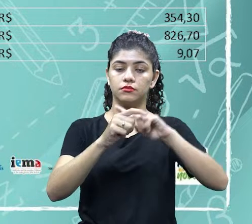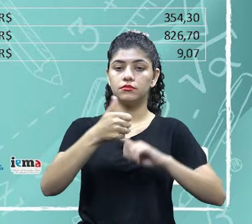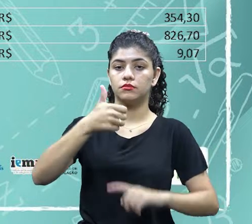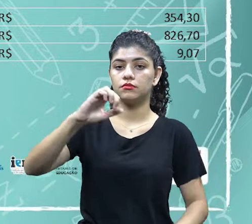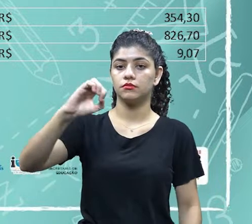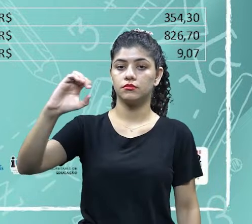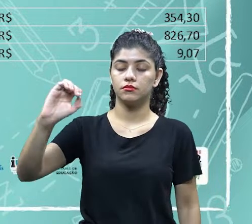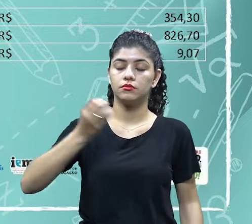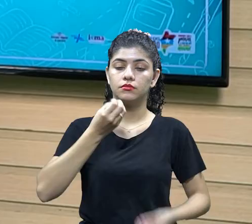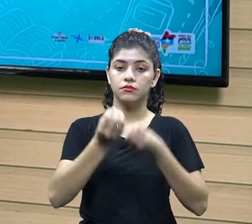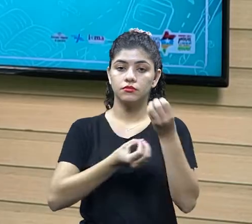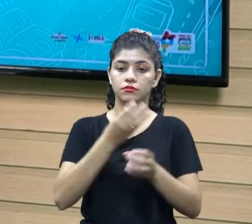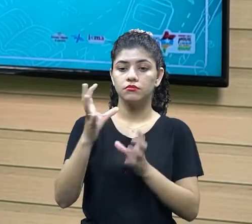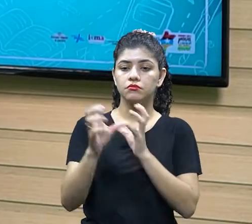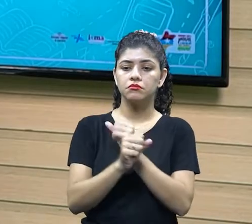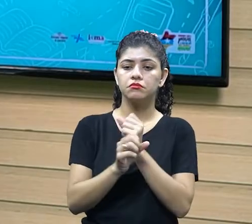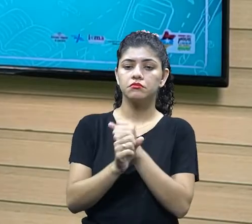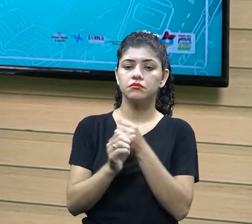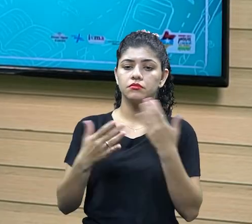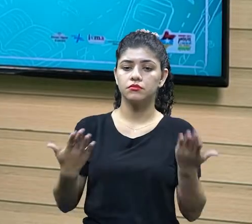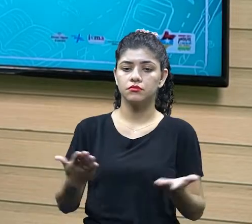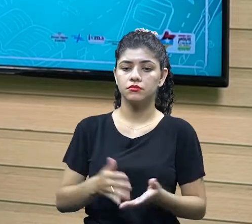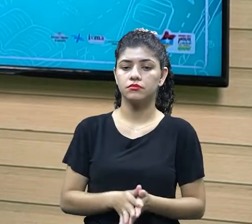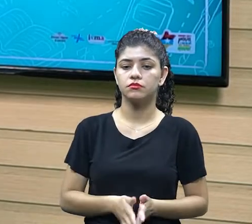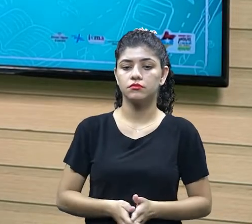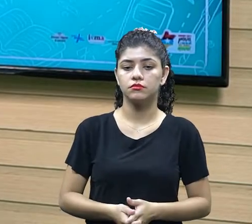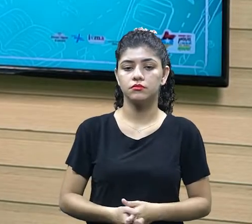vai multiplicar por 100. Como é que é feito o